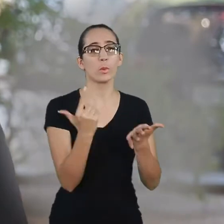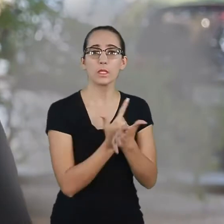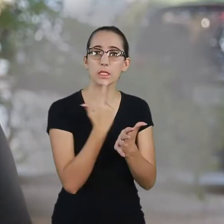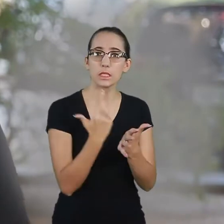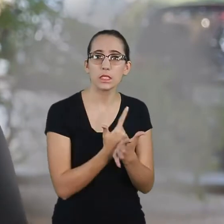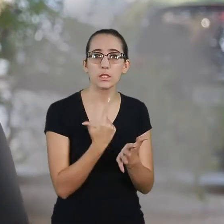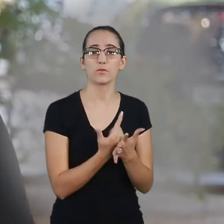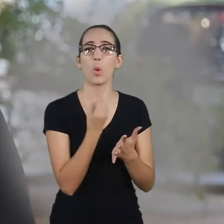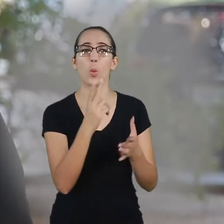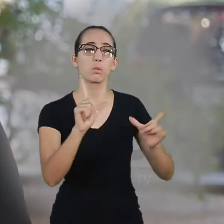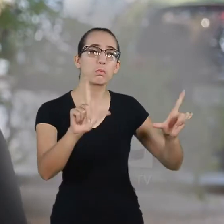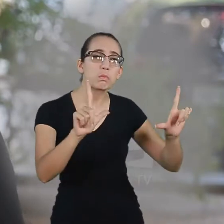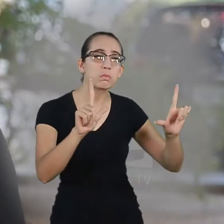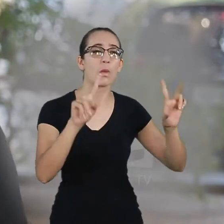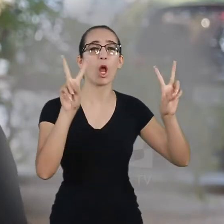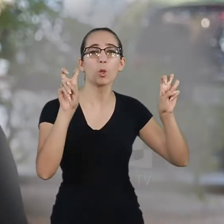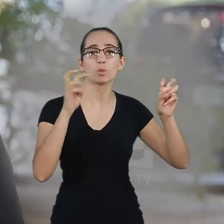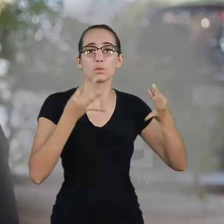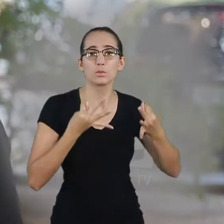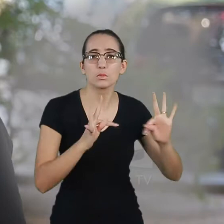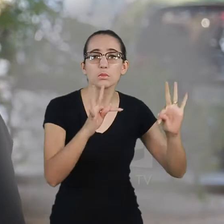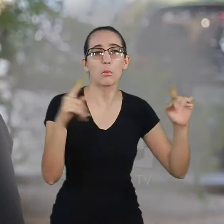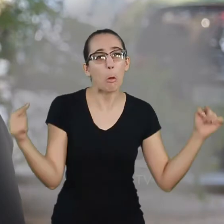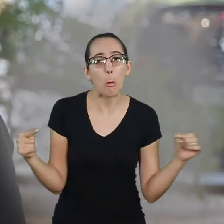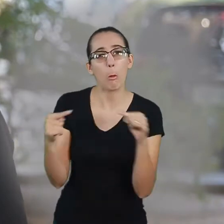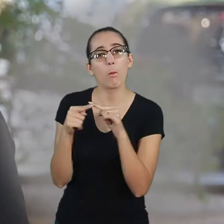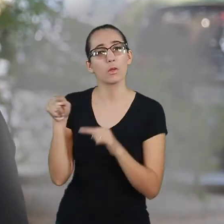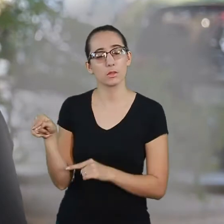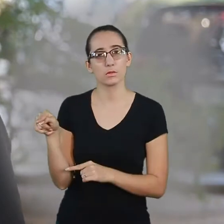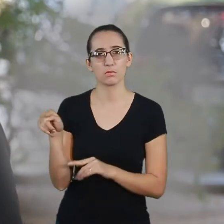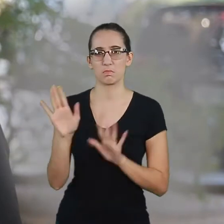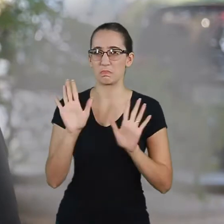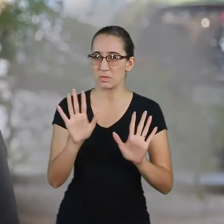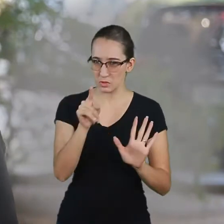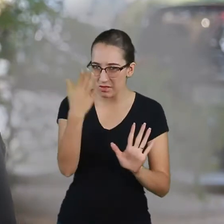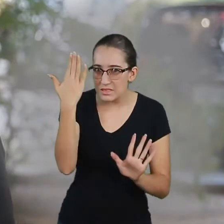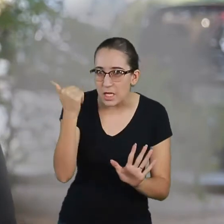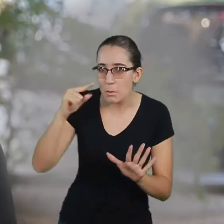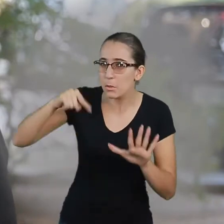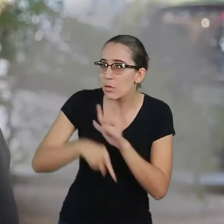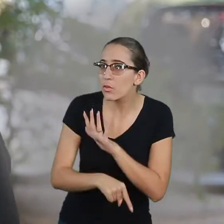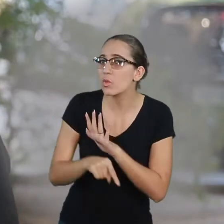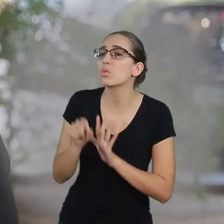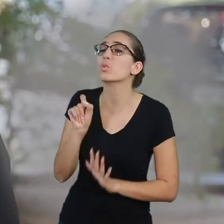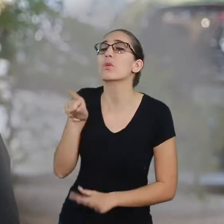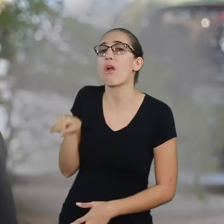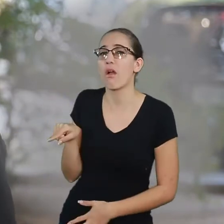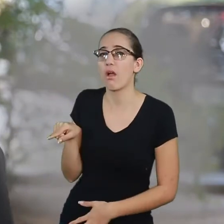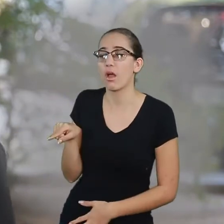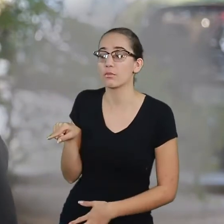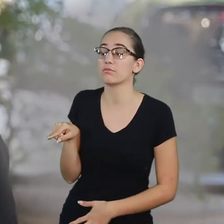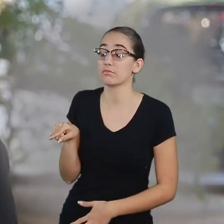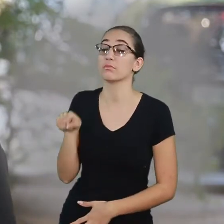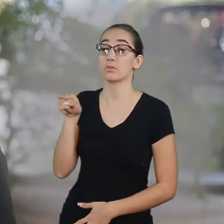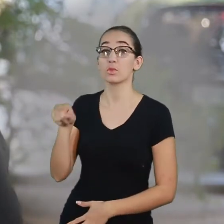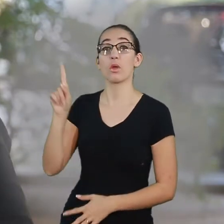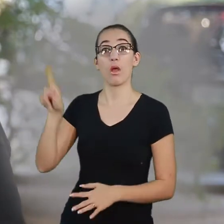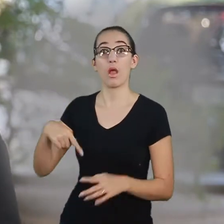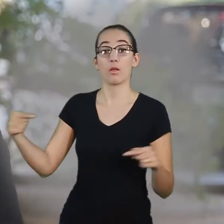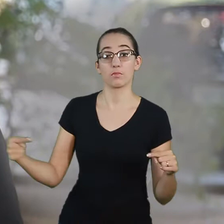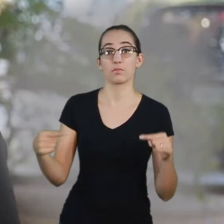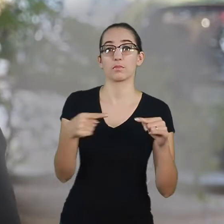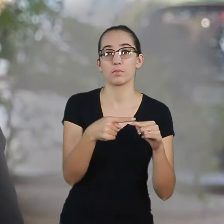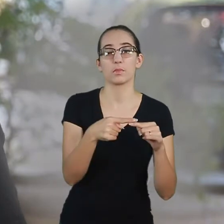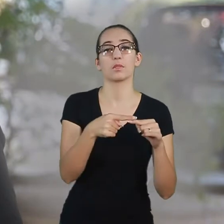mesmo reportagens sobre tecnologia. Mas será que você sabe exatamente o que ele quer dizer? Esse é um dos campos